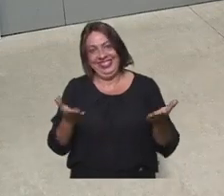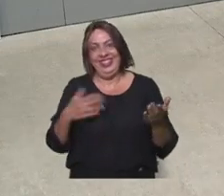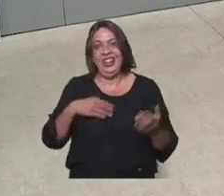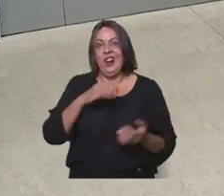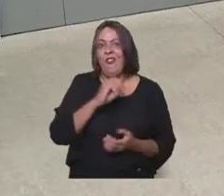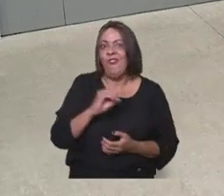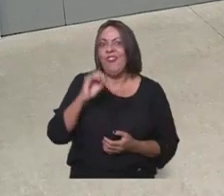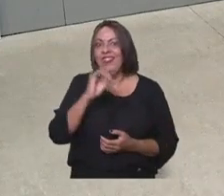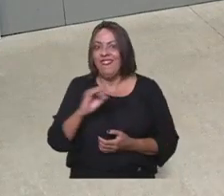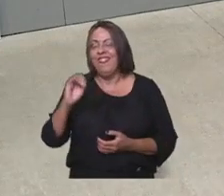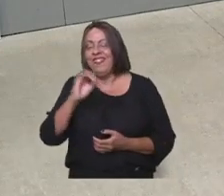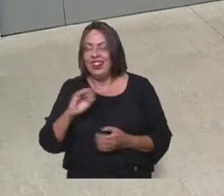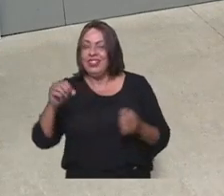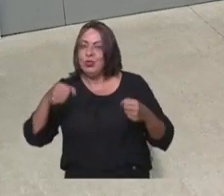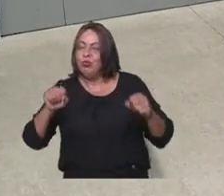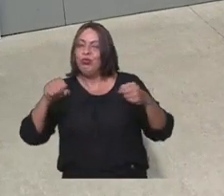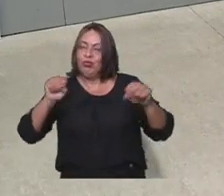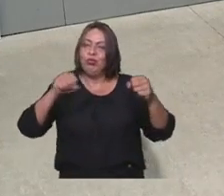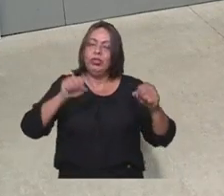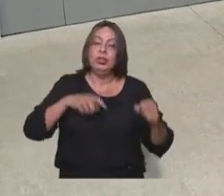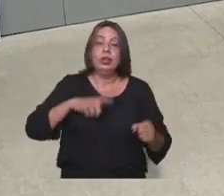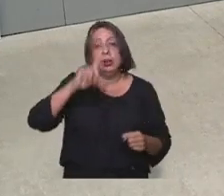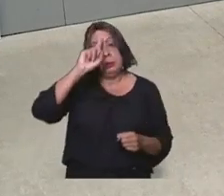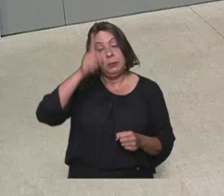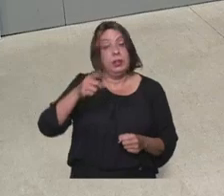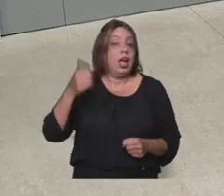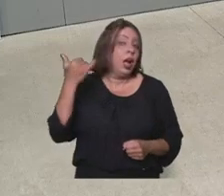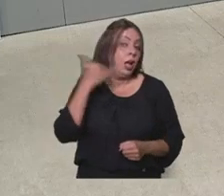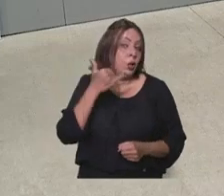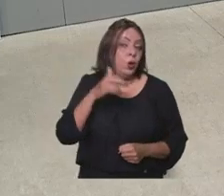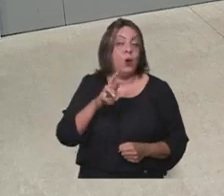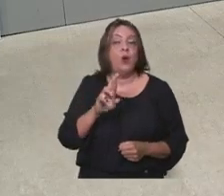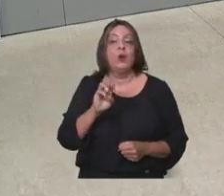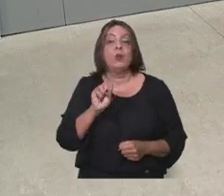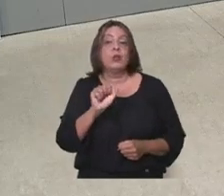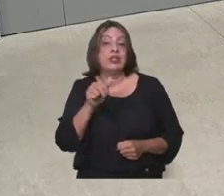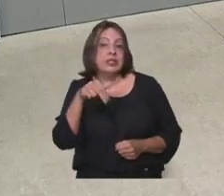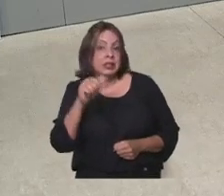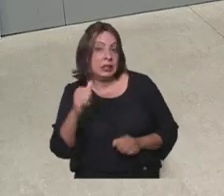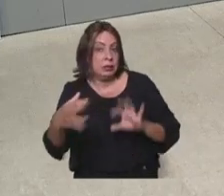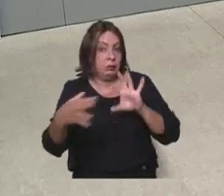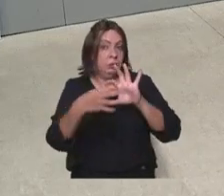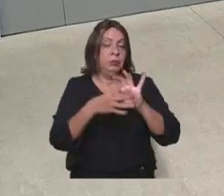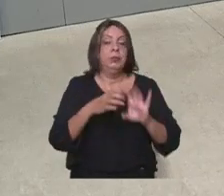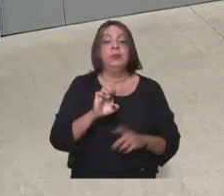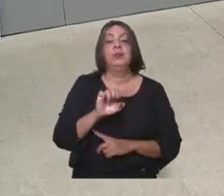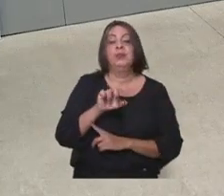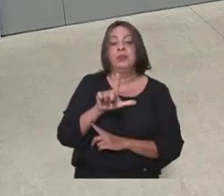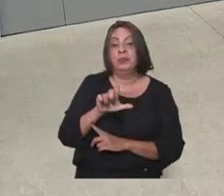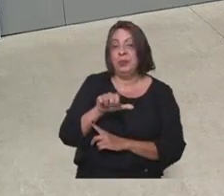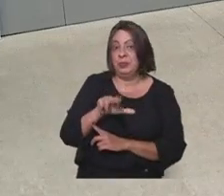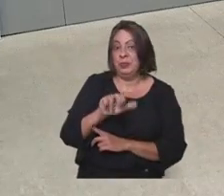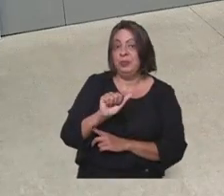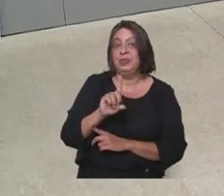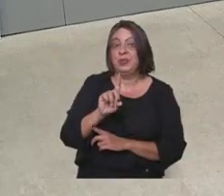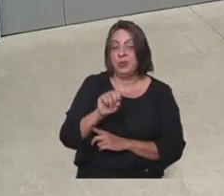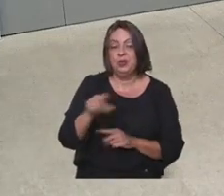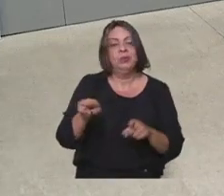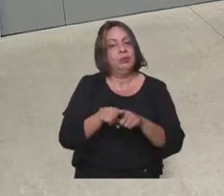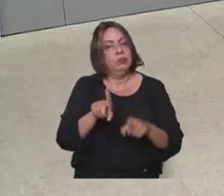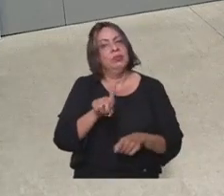Olha, olha, olha. Gente, mandar um alô pra Rosana Almeida, que tá ligada. Eleinaldo Costa Cruz,